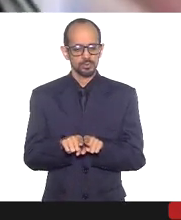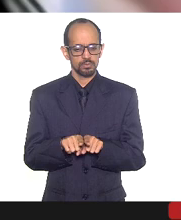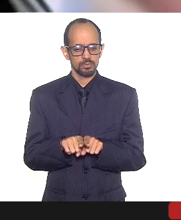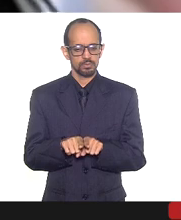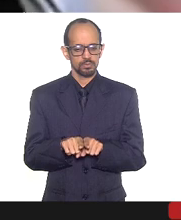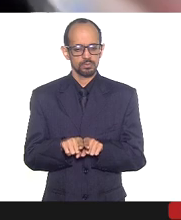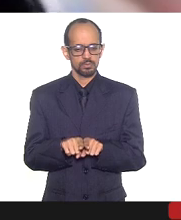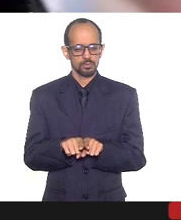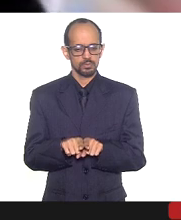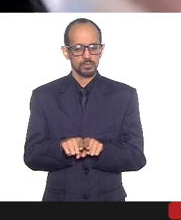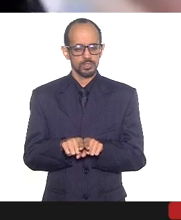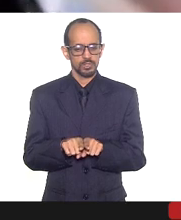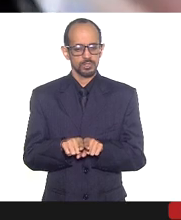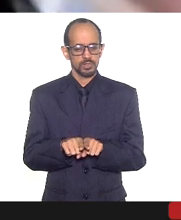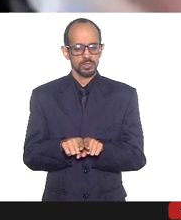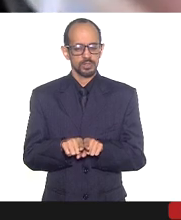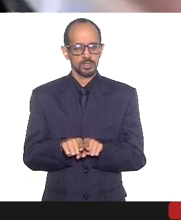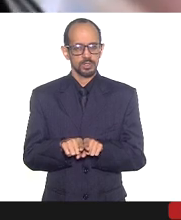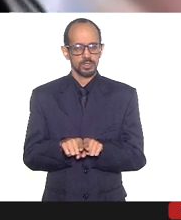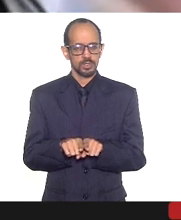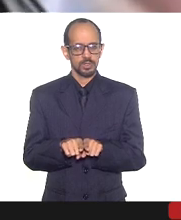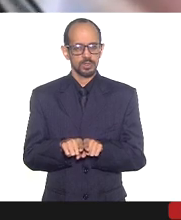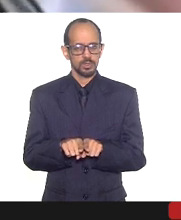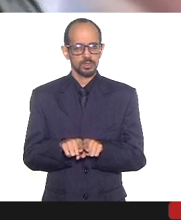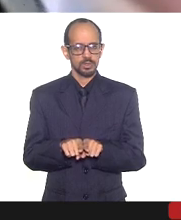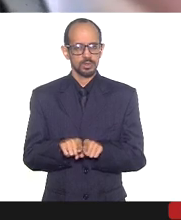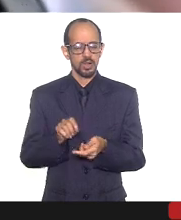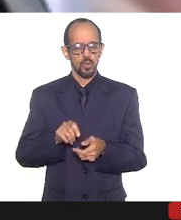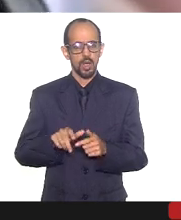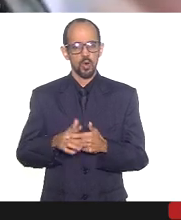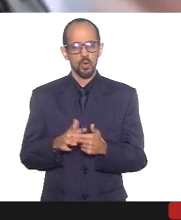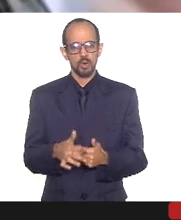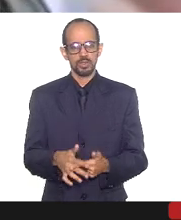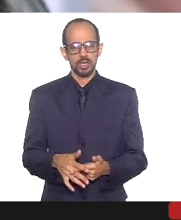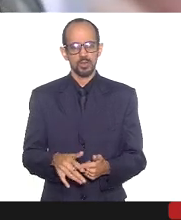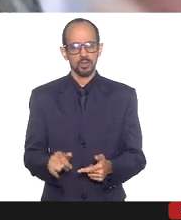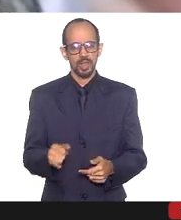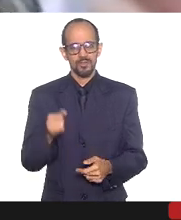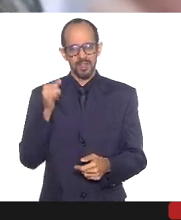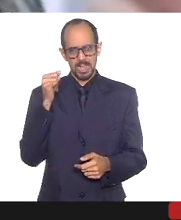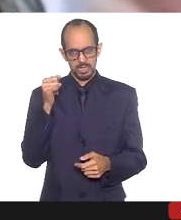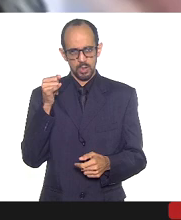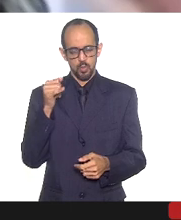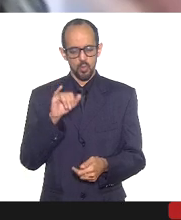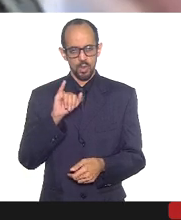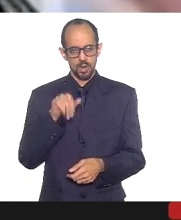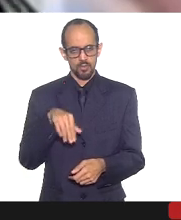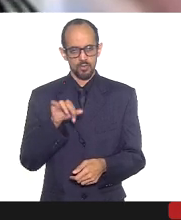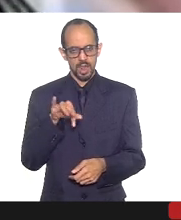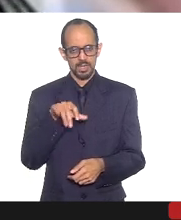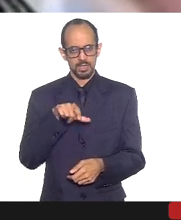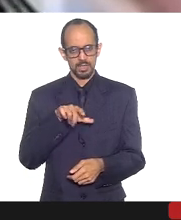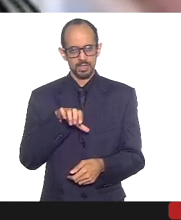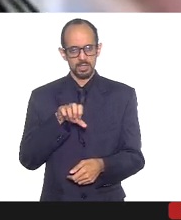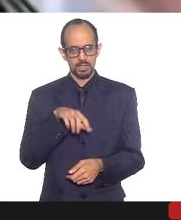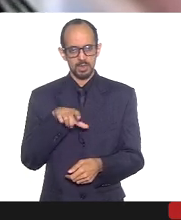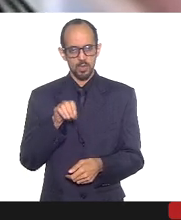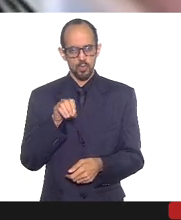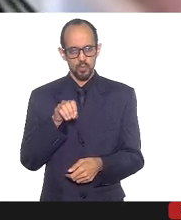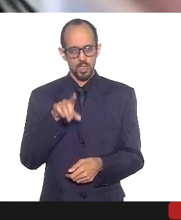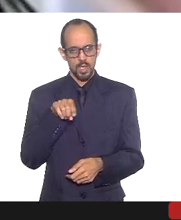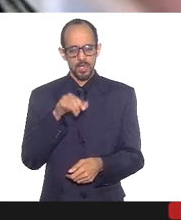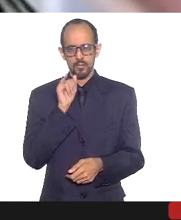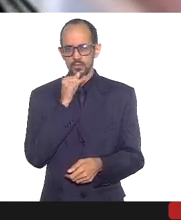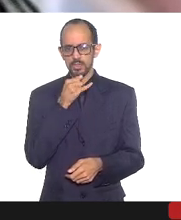sem, inclusive, reposição da inflação, né, para piorar a situação. Então, senhor presidente, é lamentável